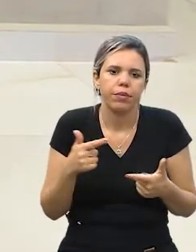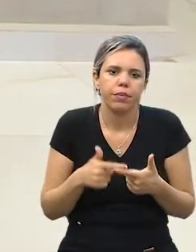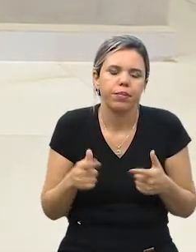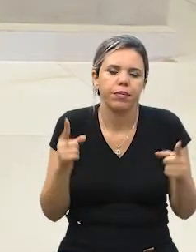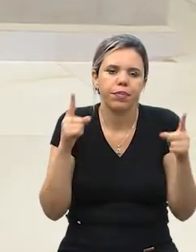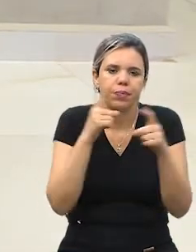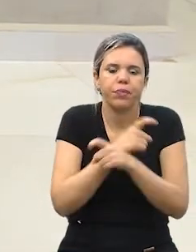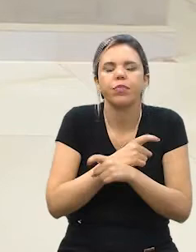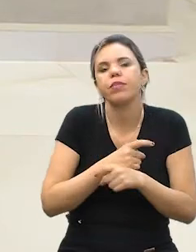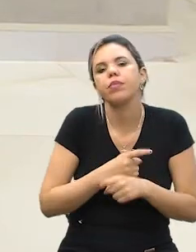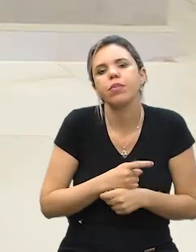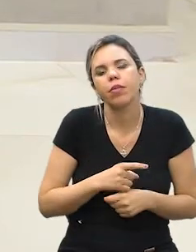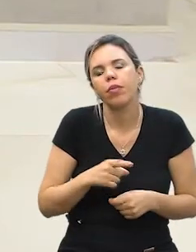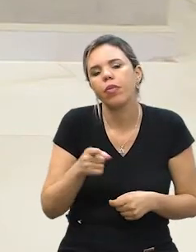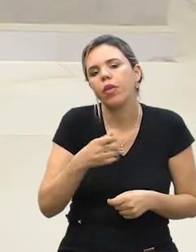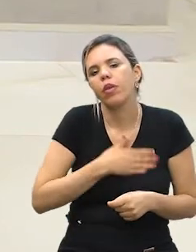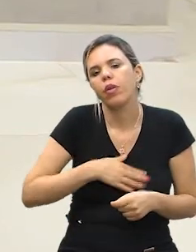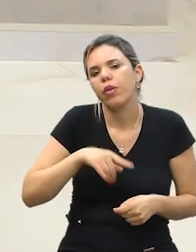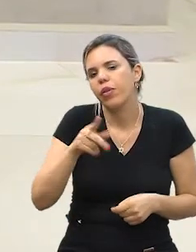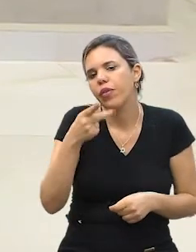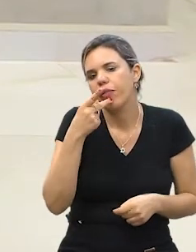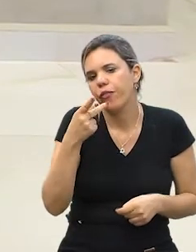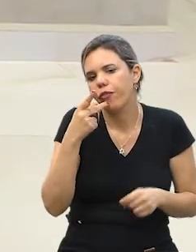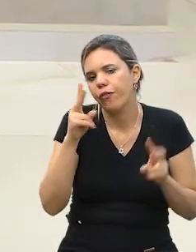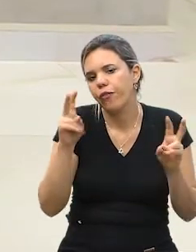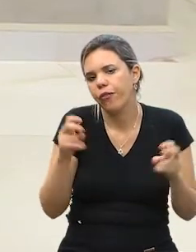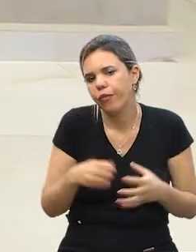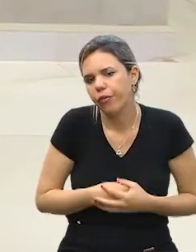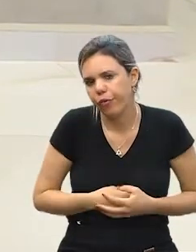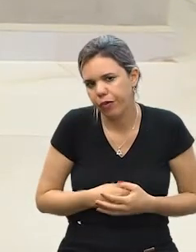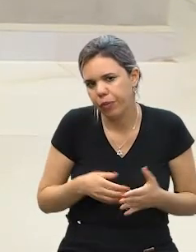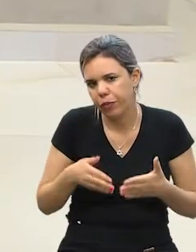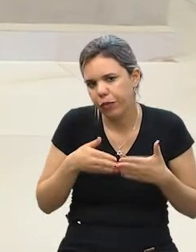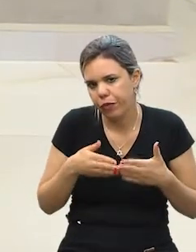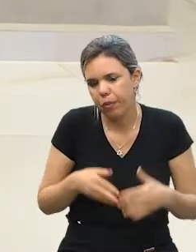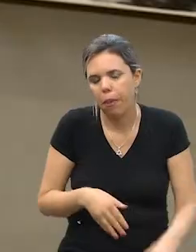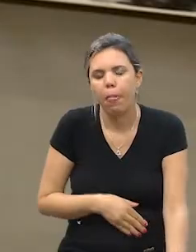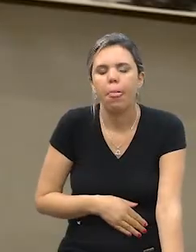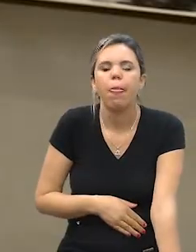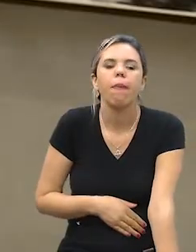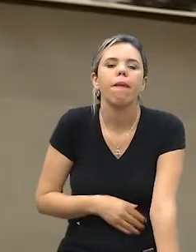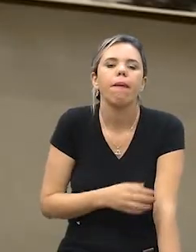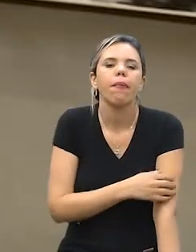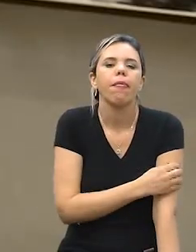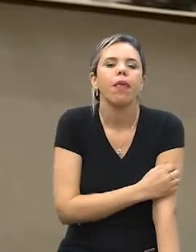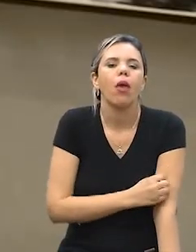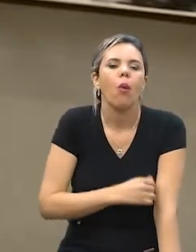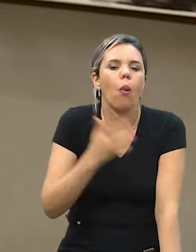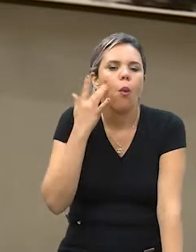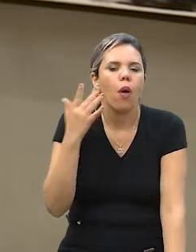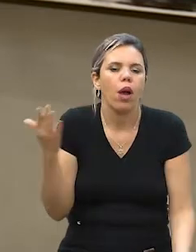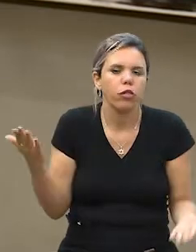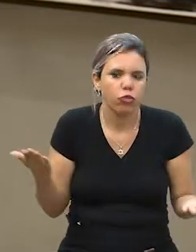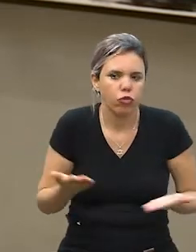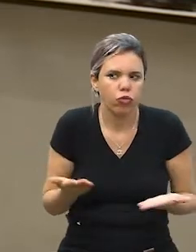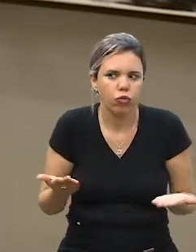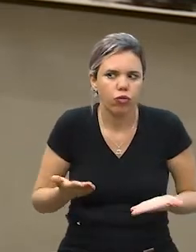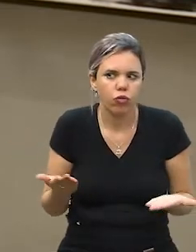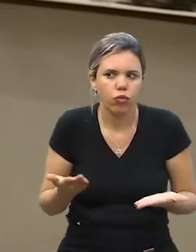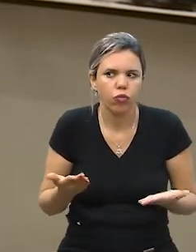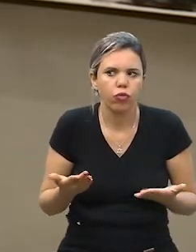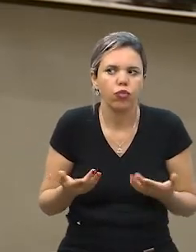mais complexas. Então, eu gostaria que o senhor falasse um pouco mais a respeito disso, por favor. Eu vejo que hoje